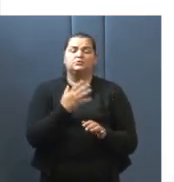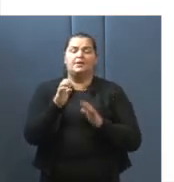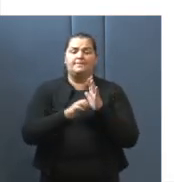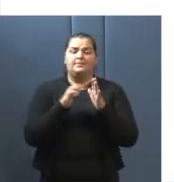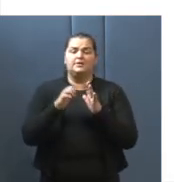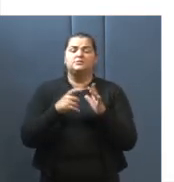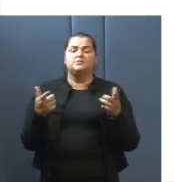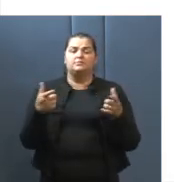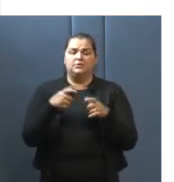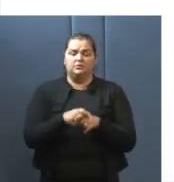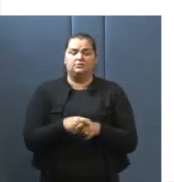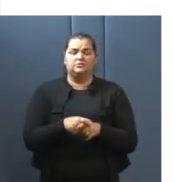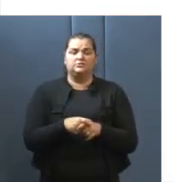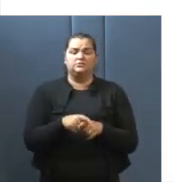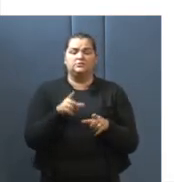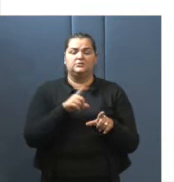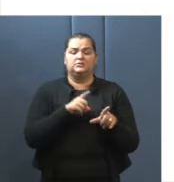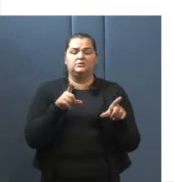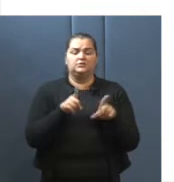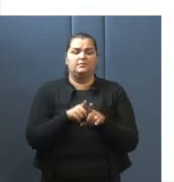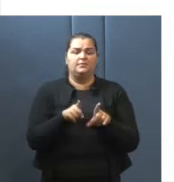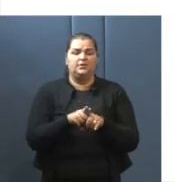empresas, podem gerar também